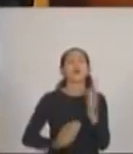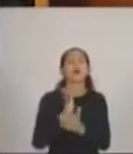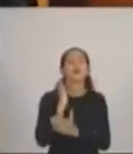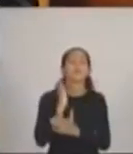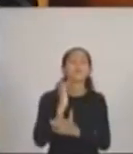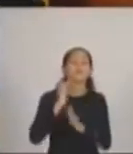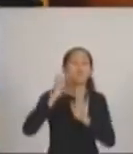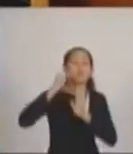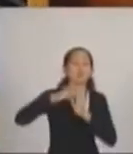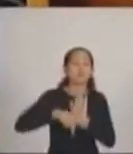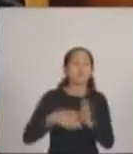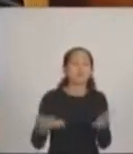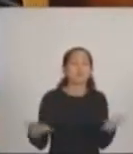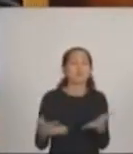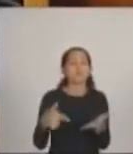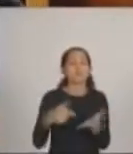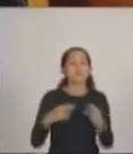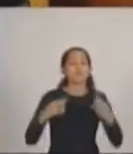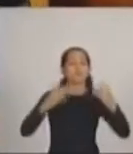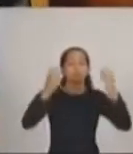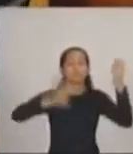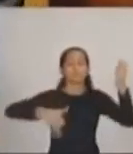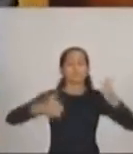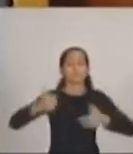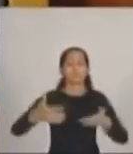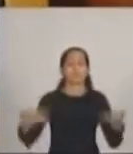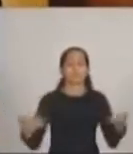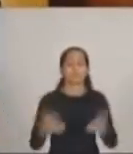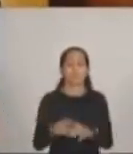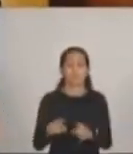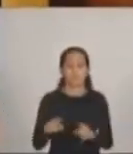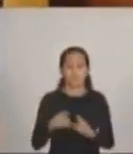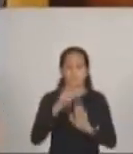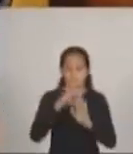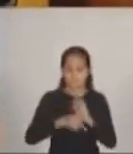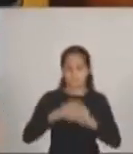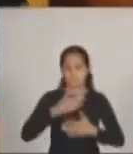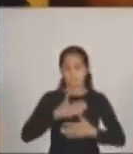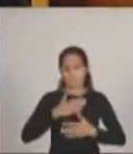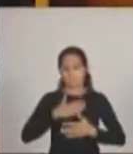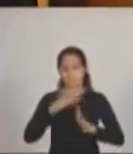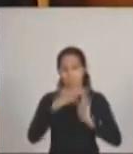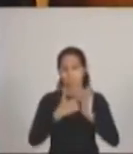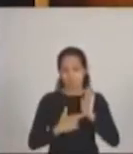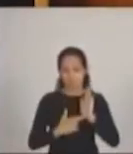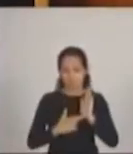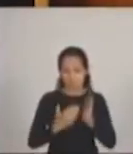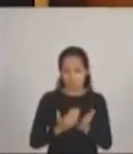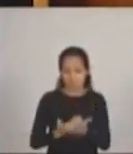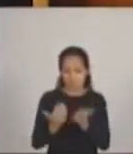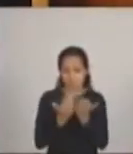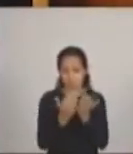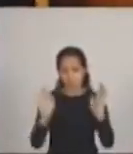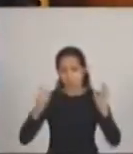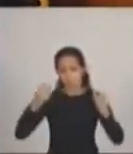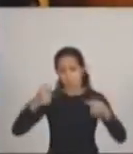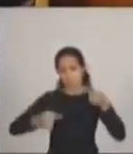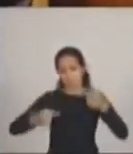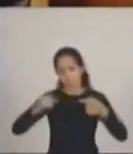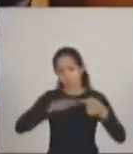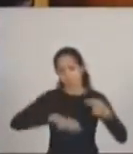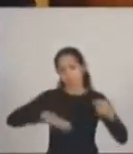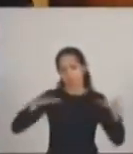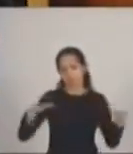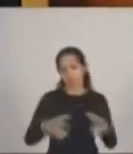projeto, por tudo isso que eu disse. E eu coloco o meu relatório em discussão no âmbito da Comissão de